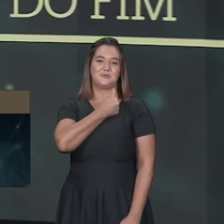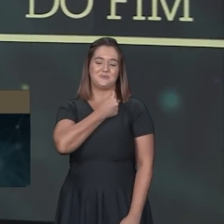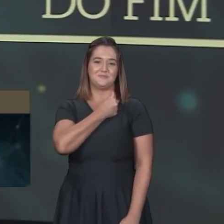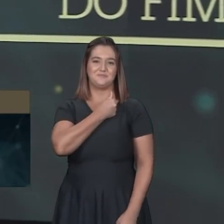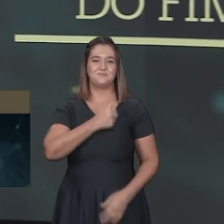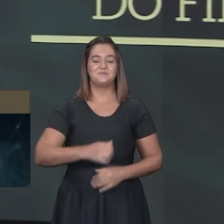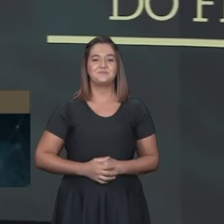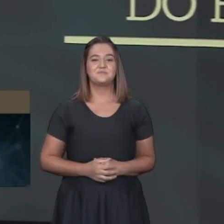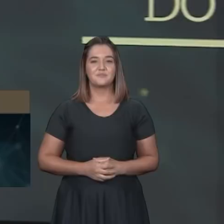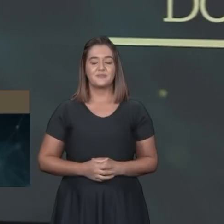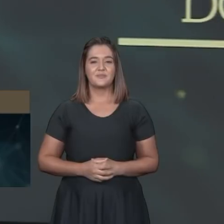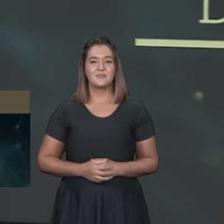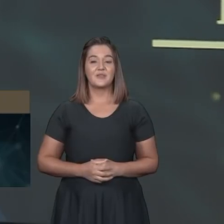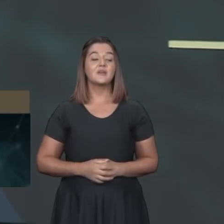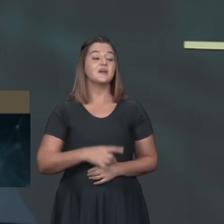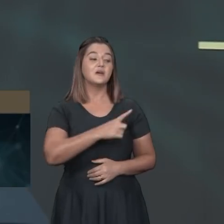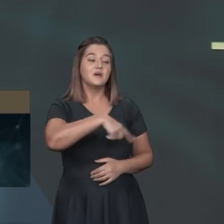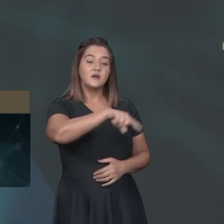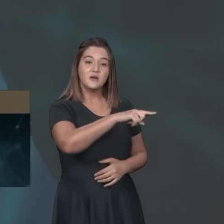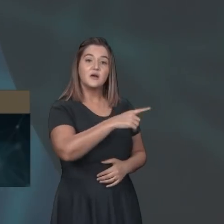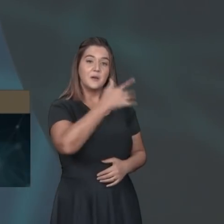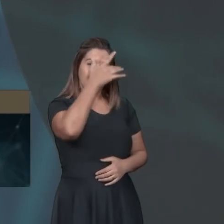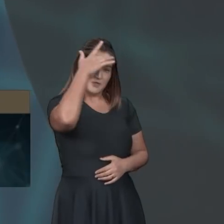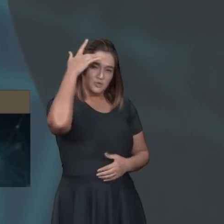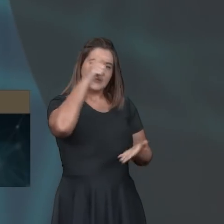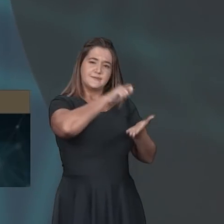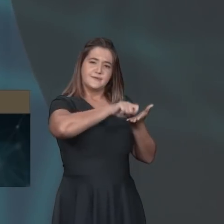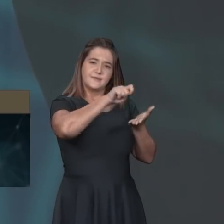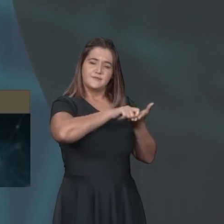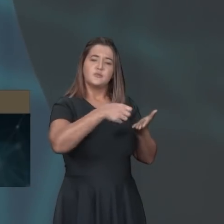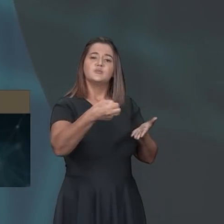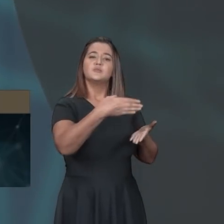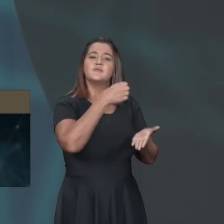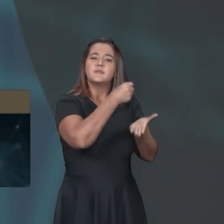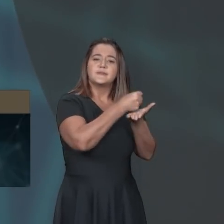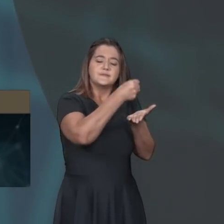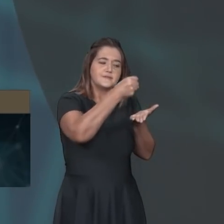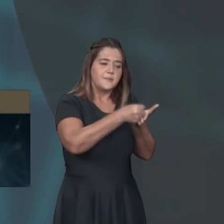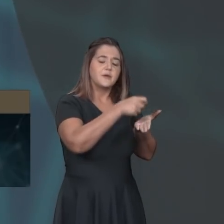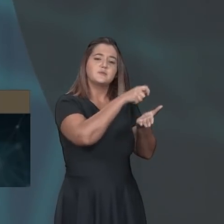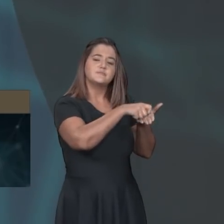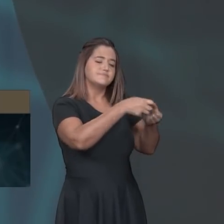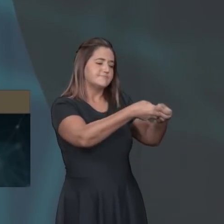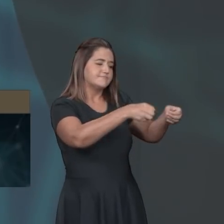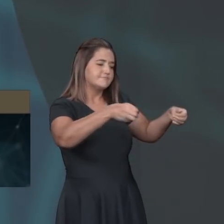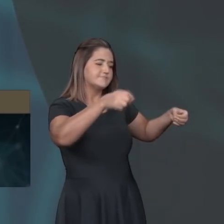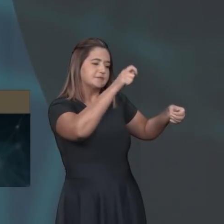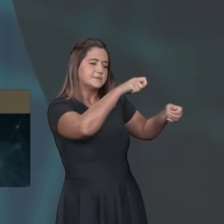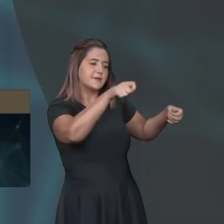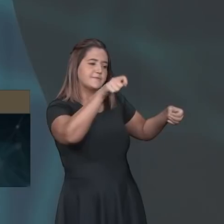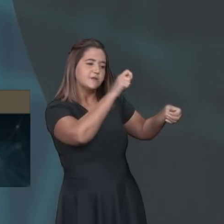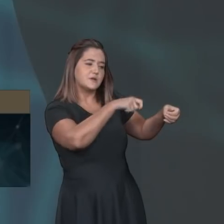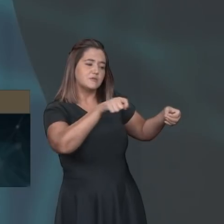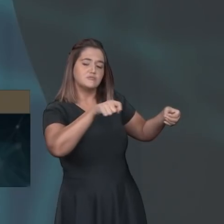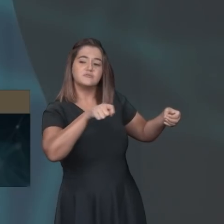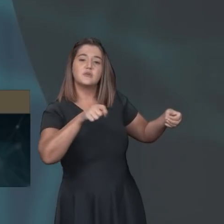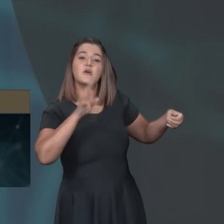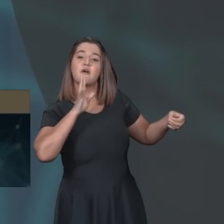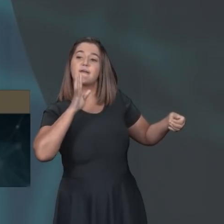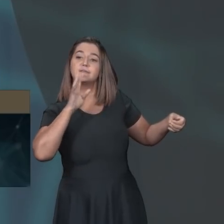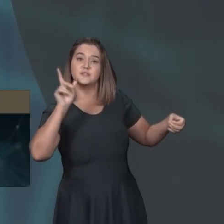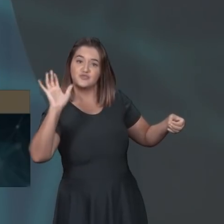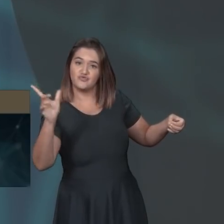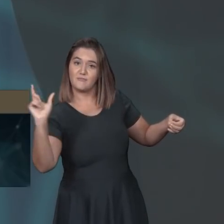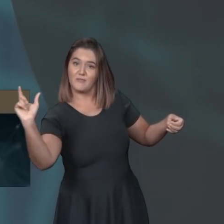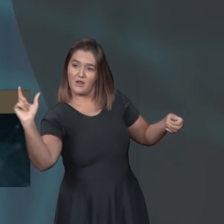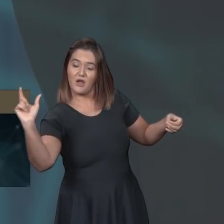O que os autores do Novo Testamento fizeram então? Inspirados pelo Espírito Santo, partiram do conhecido para o desconhecido. A